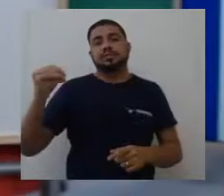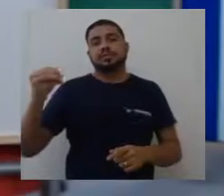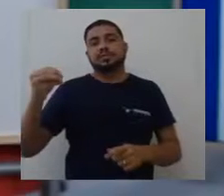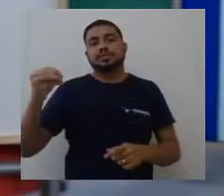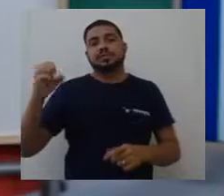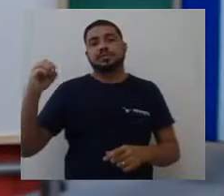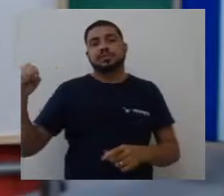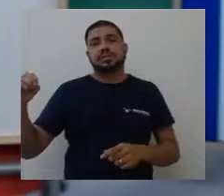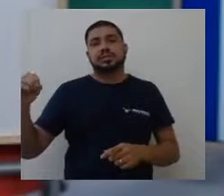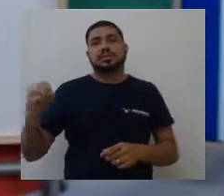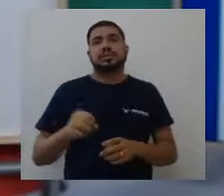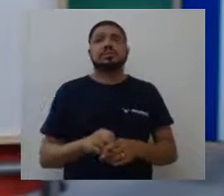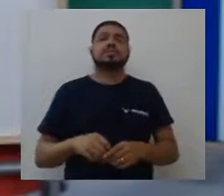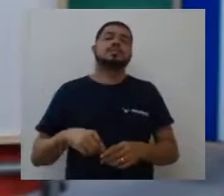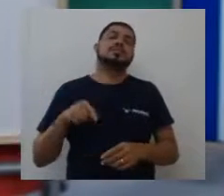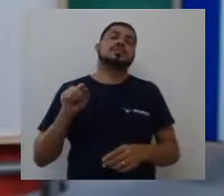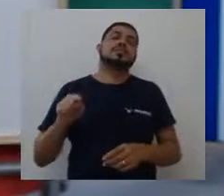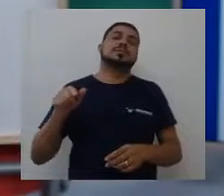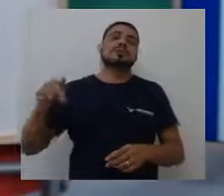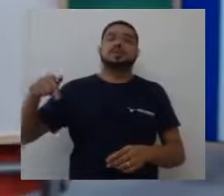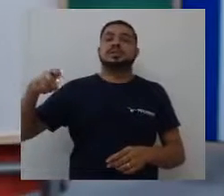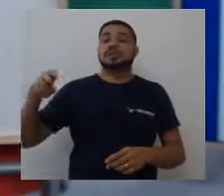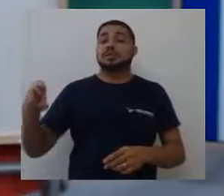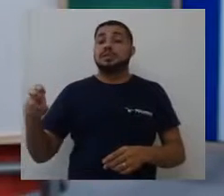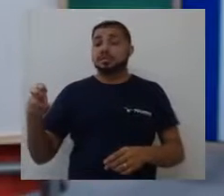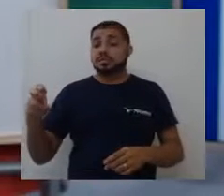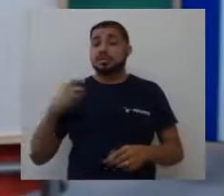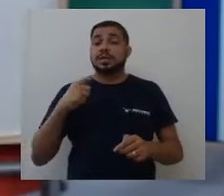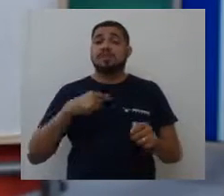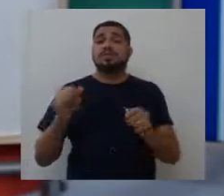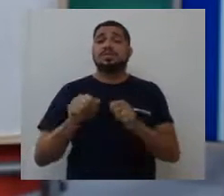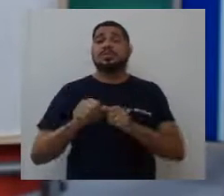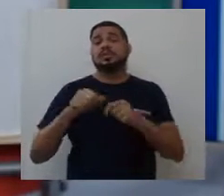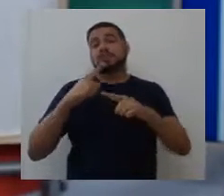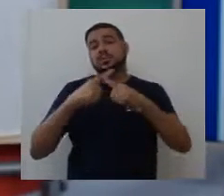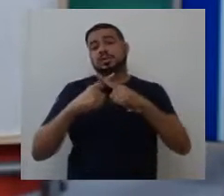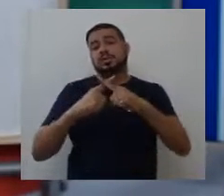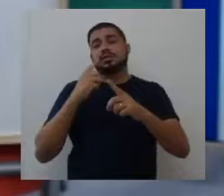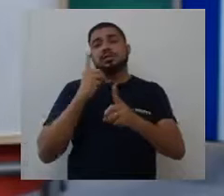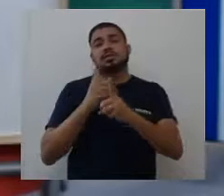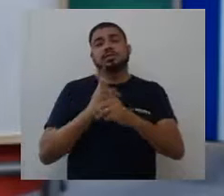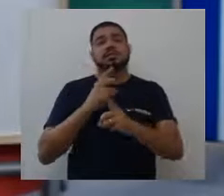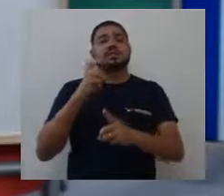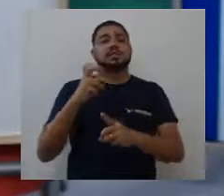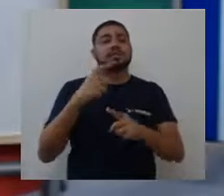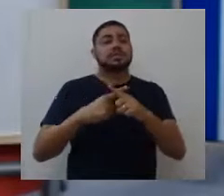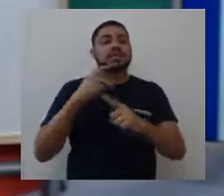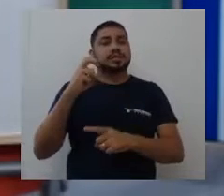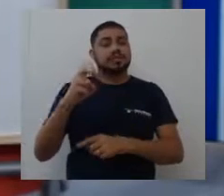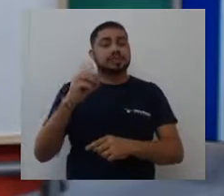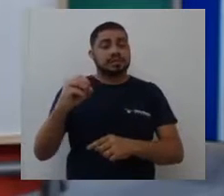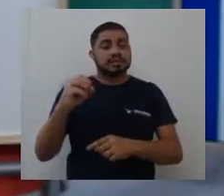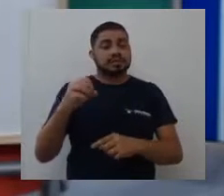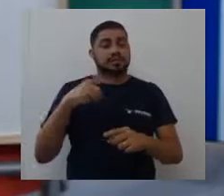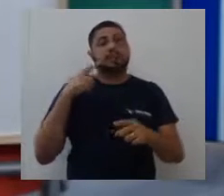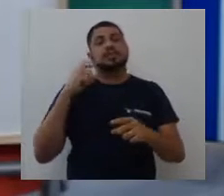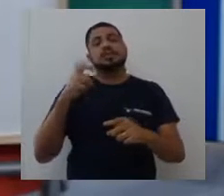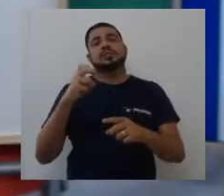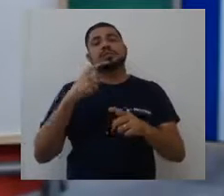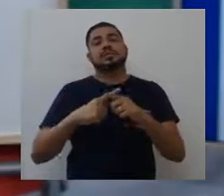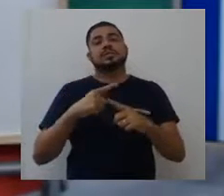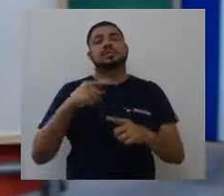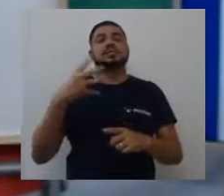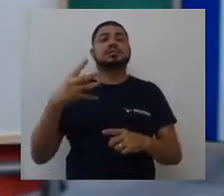por 0,75. Quando eu faço essa multiplicação, eu encontro assim, 5 vezes 0, 5 vezes 4